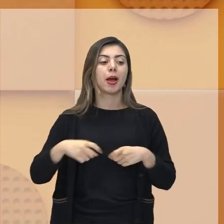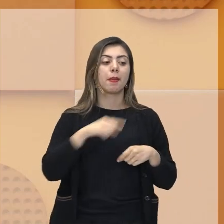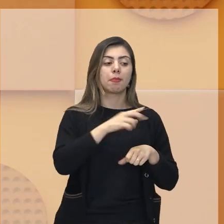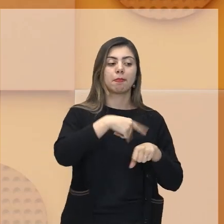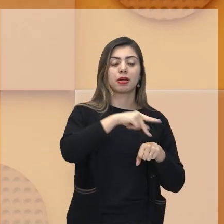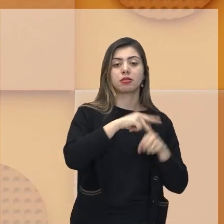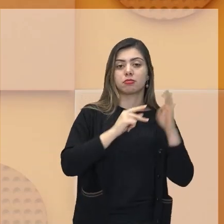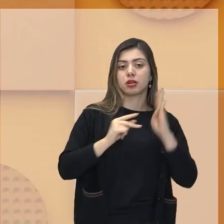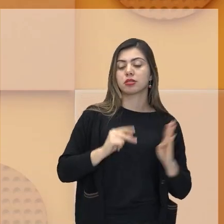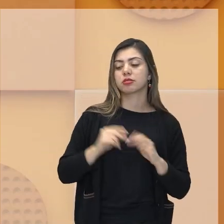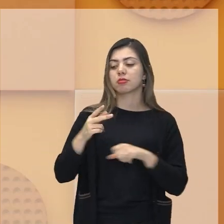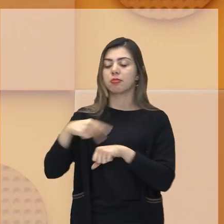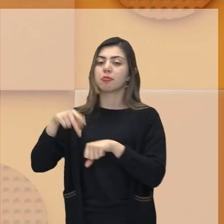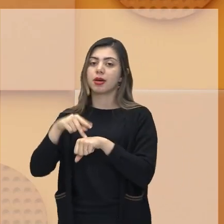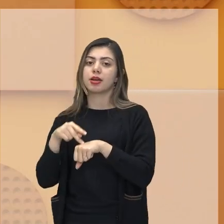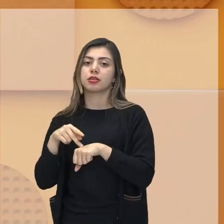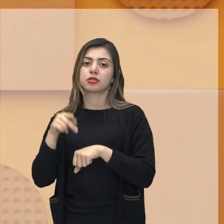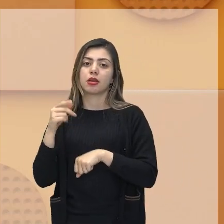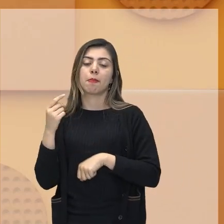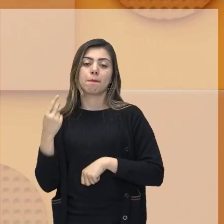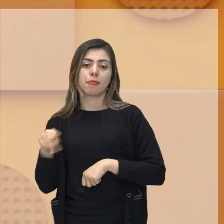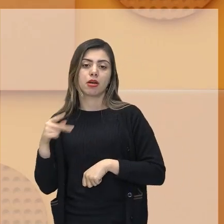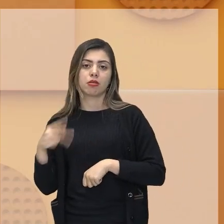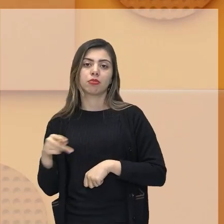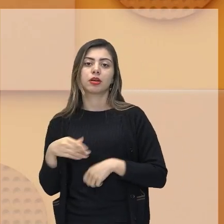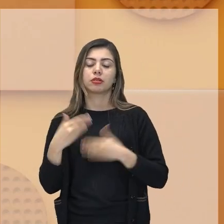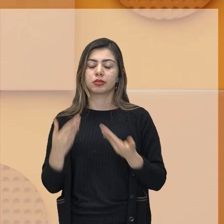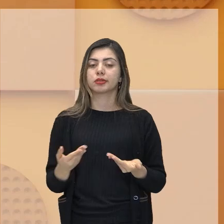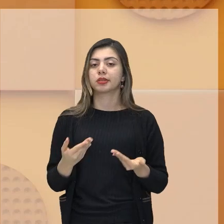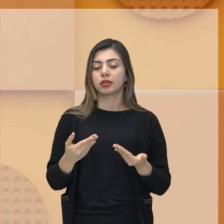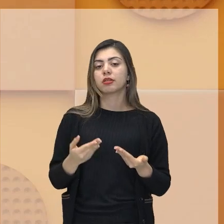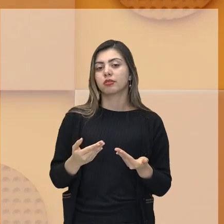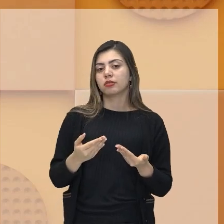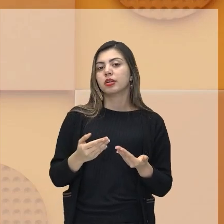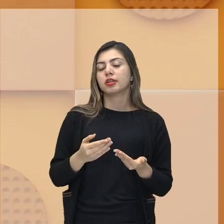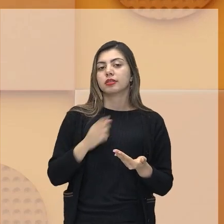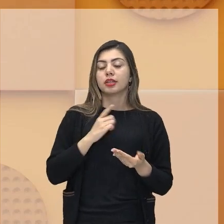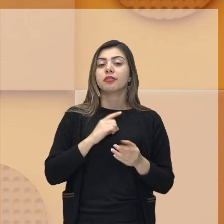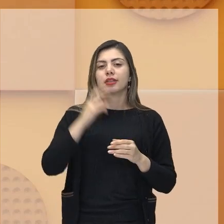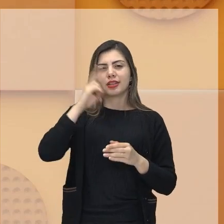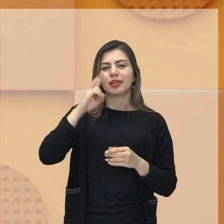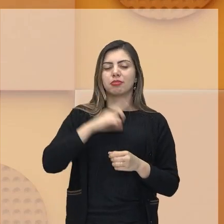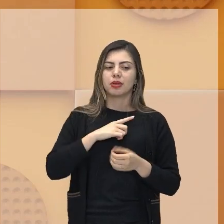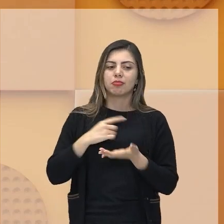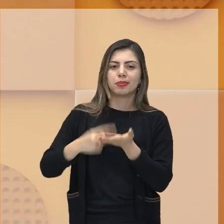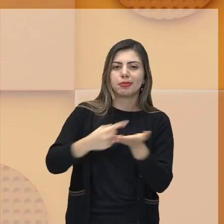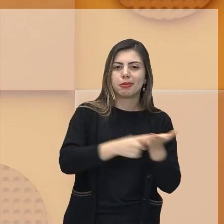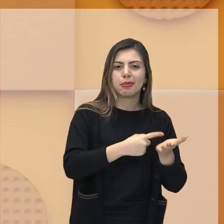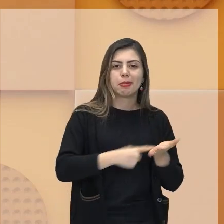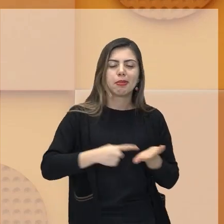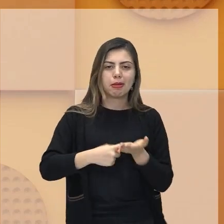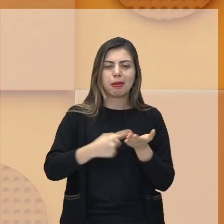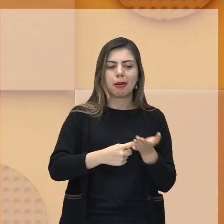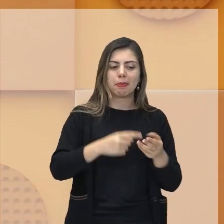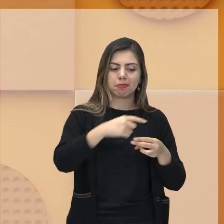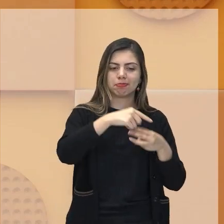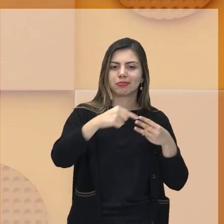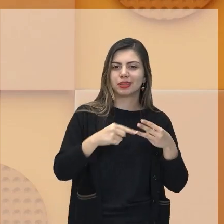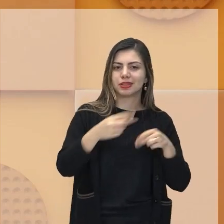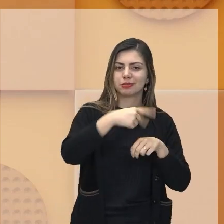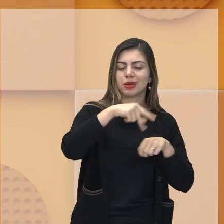paraguaios. E como você deve estar entendendo, né, gente, com a assinatura da Tríplice Aliança, argentinos e uruguaios